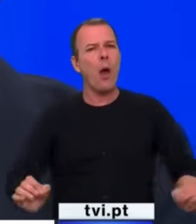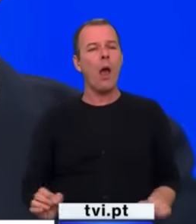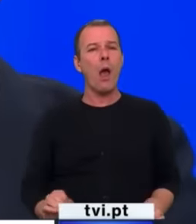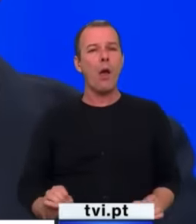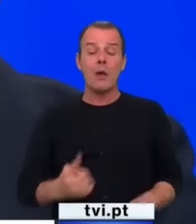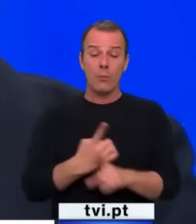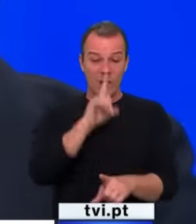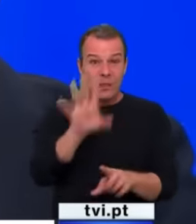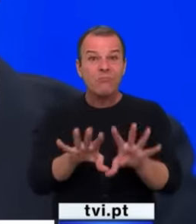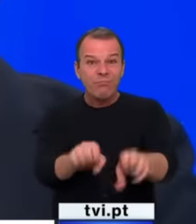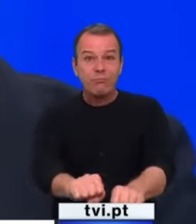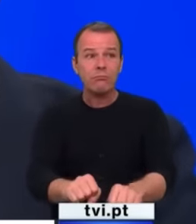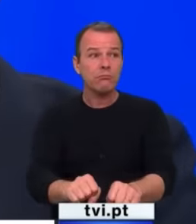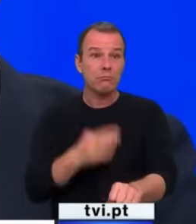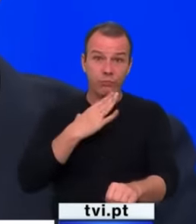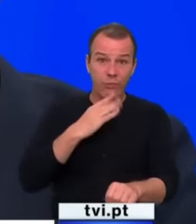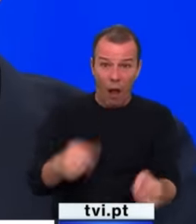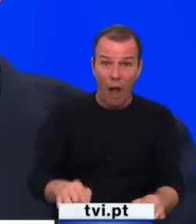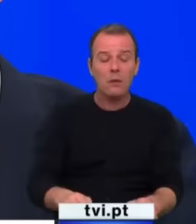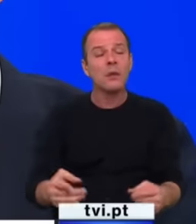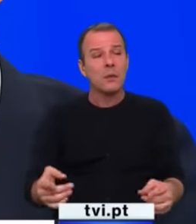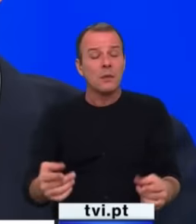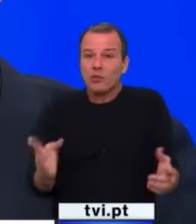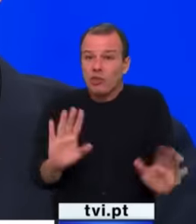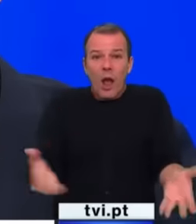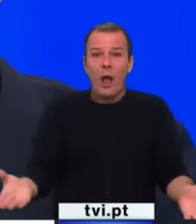arresto preventivo existe, isto é, o Estado pode congelar